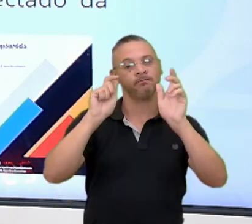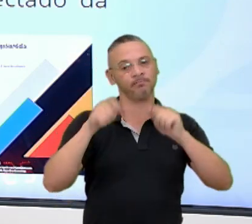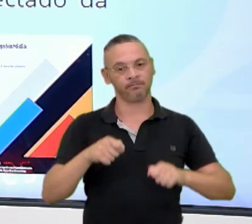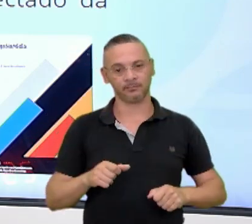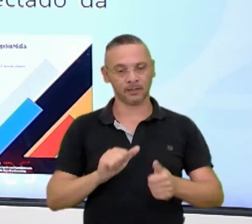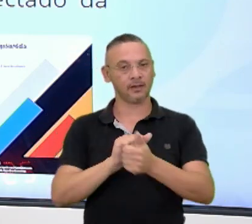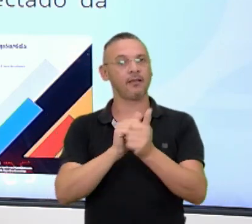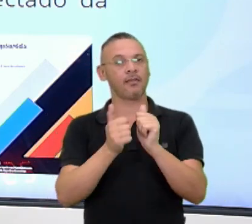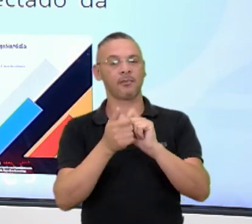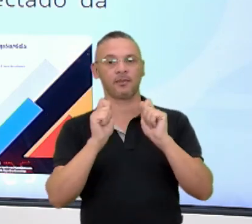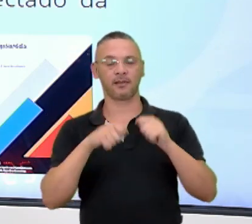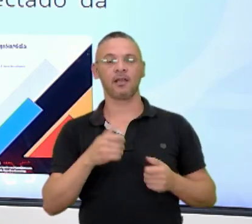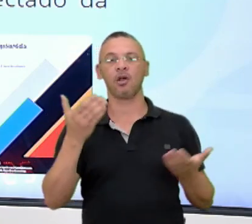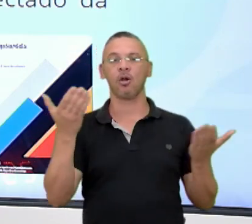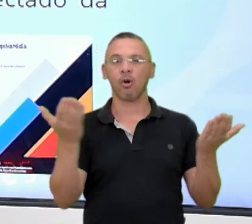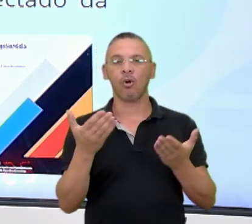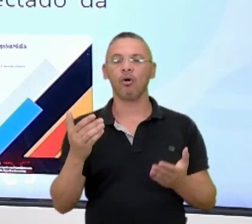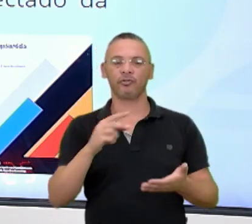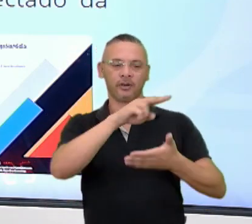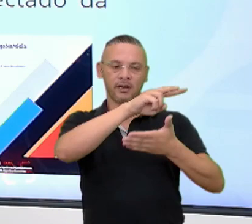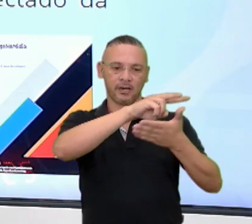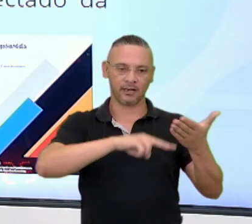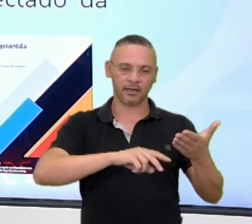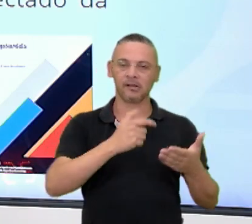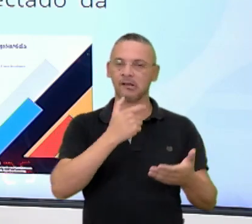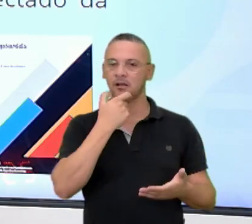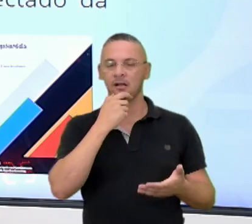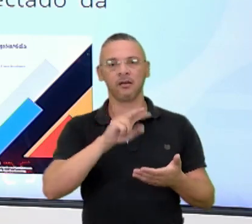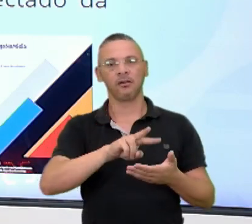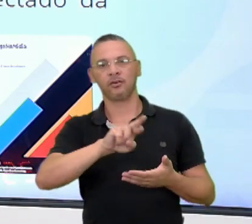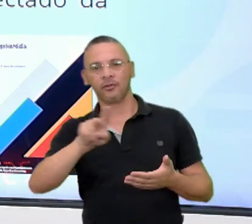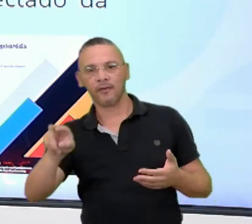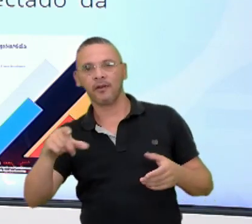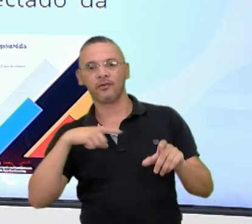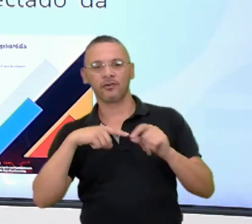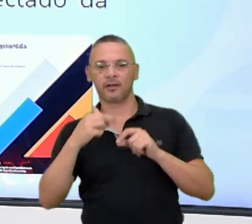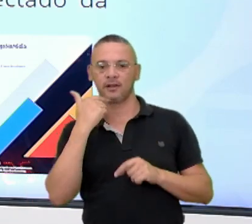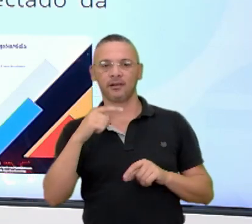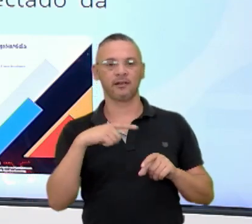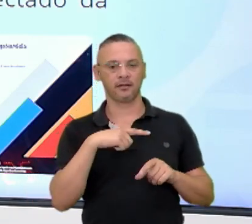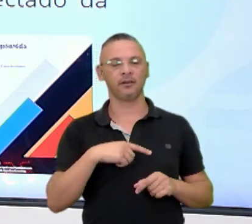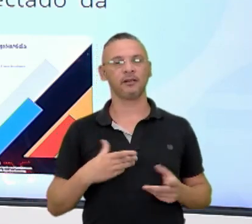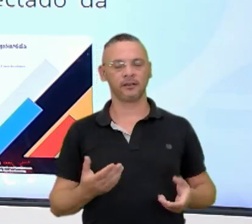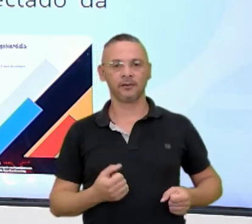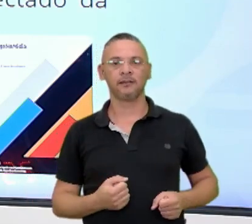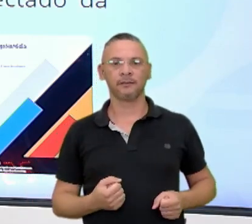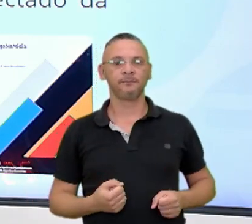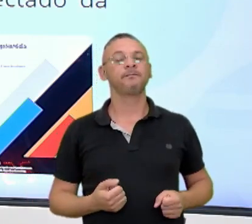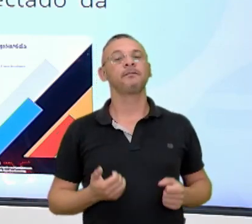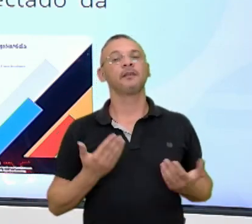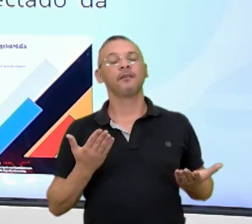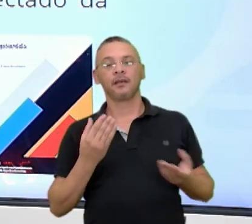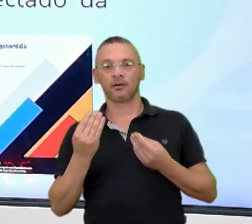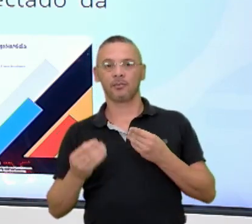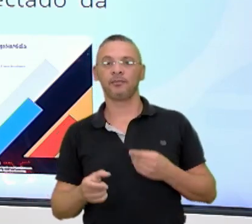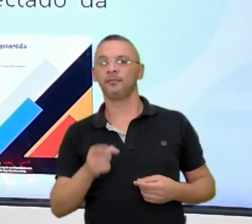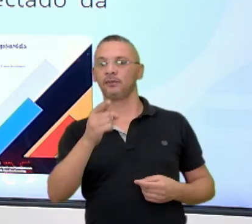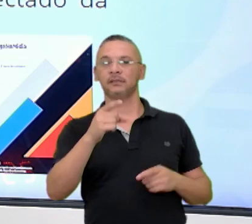ler em outros idiomas, nós temos nosso conhecimento. Teve até algumas aulinhas de inglês por aqui. Mas olha só, você